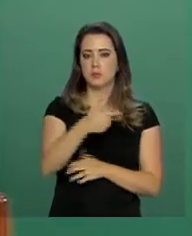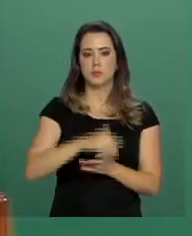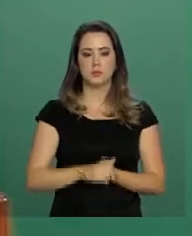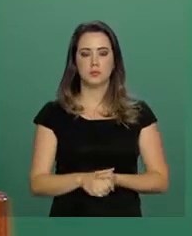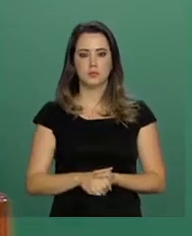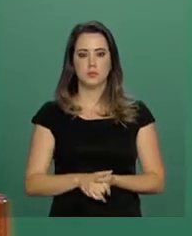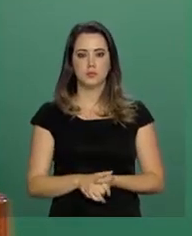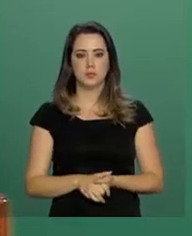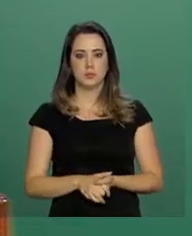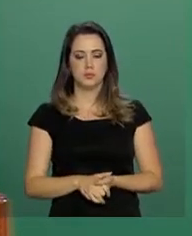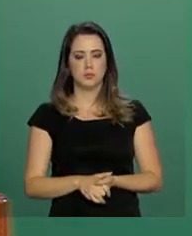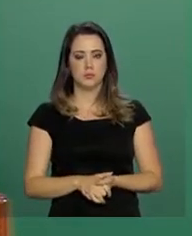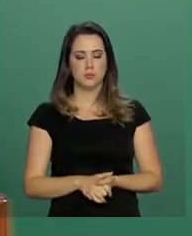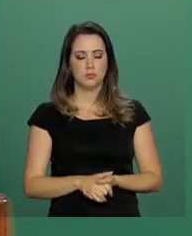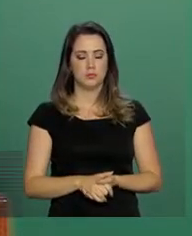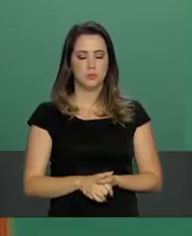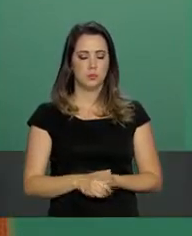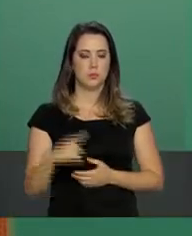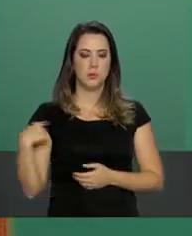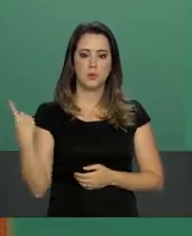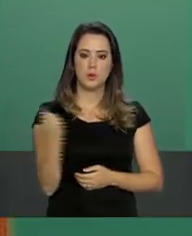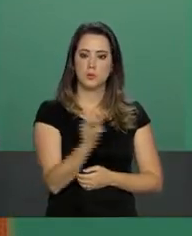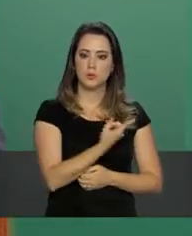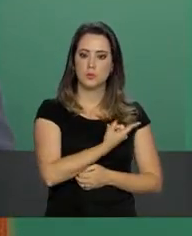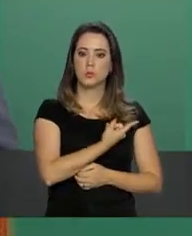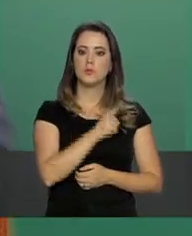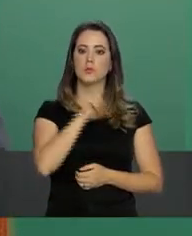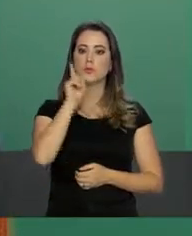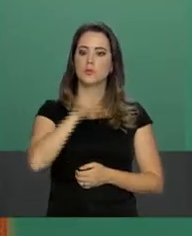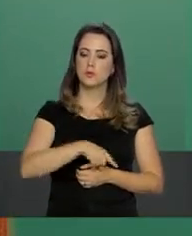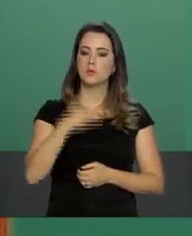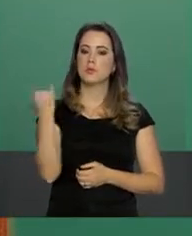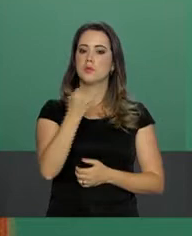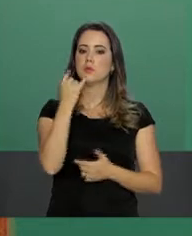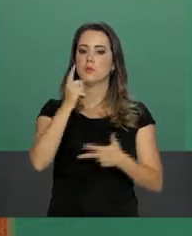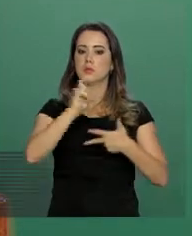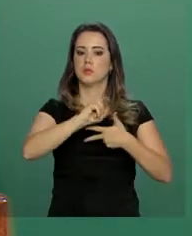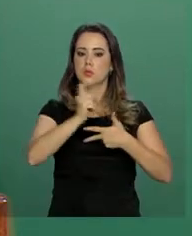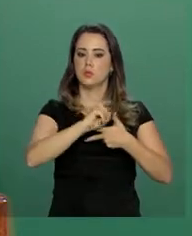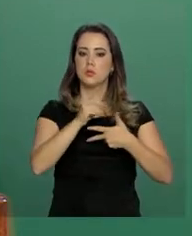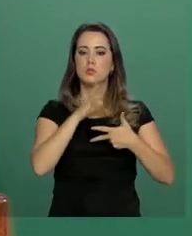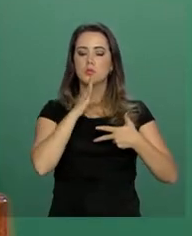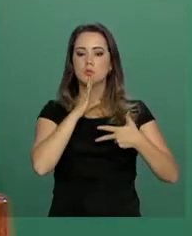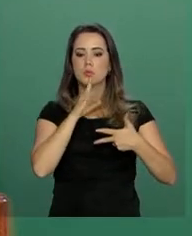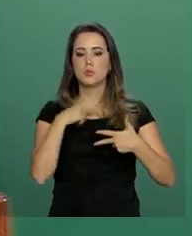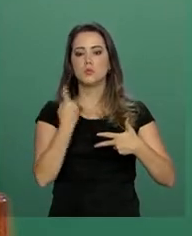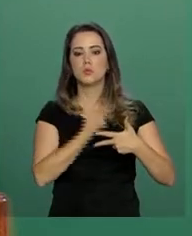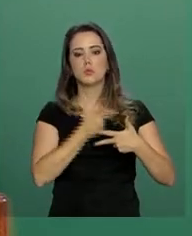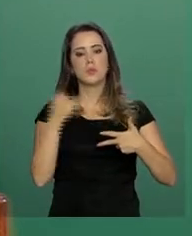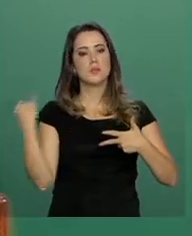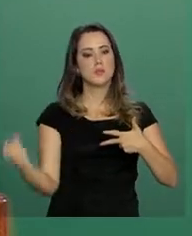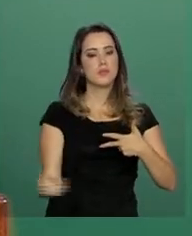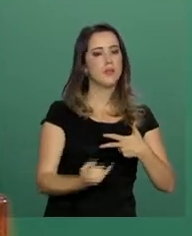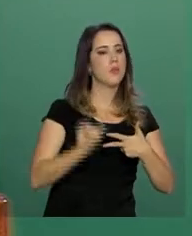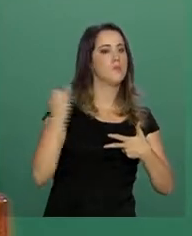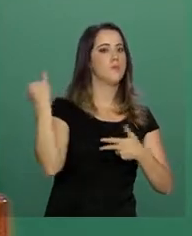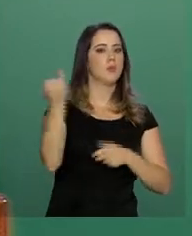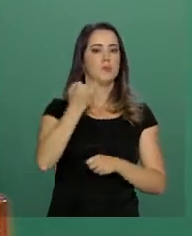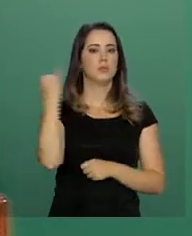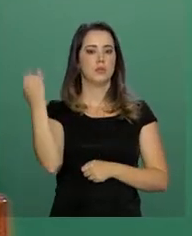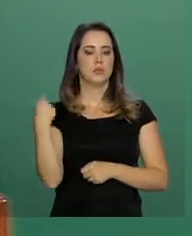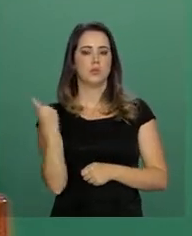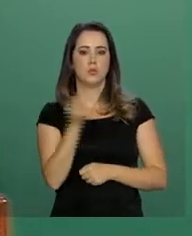é muito importante que o executivo reconheça a relevância das